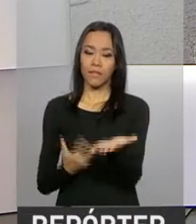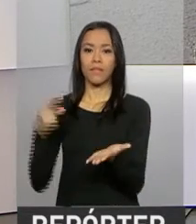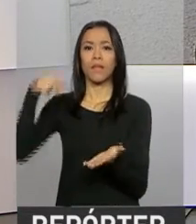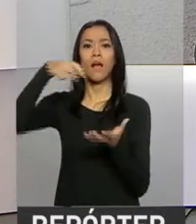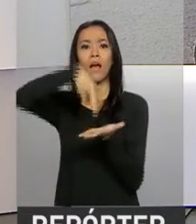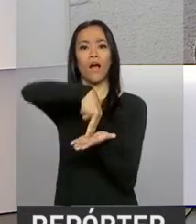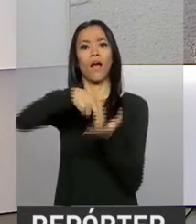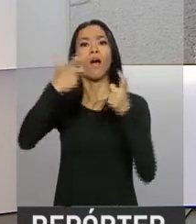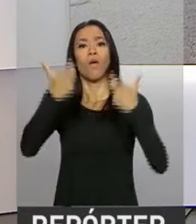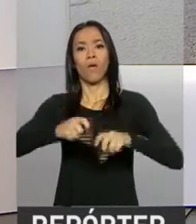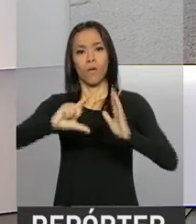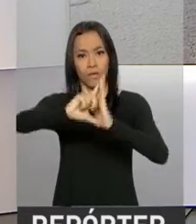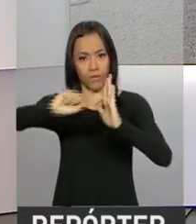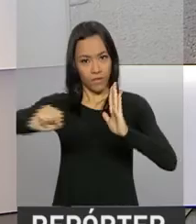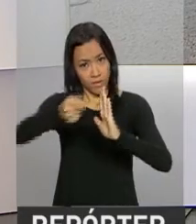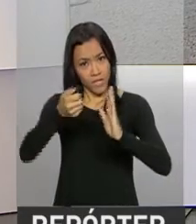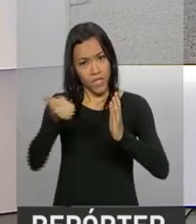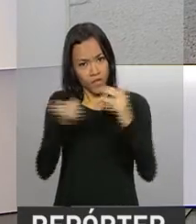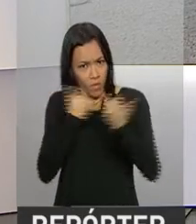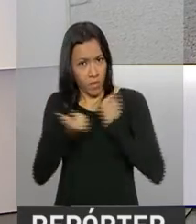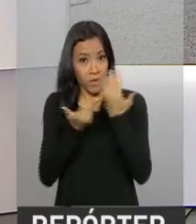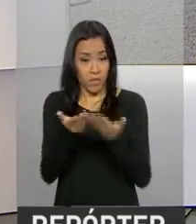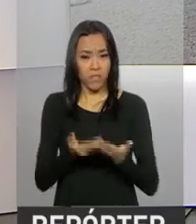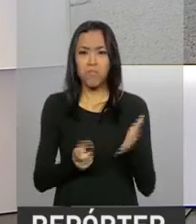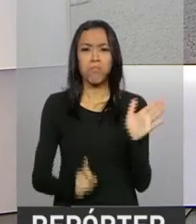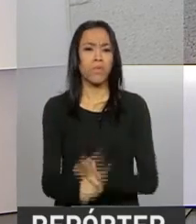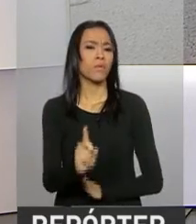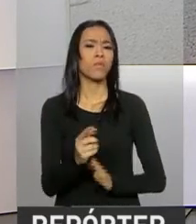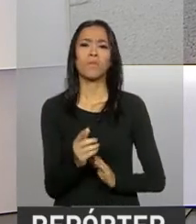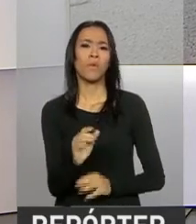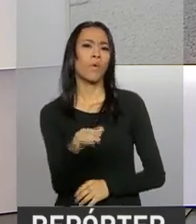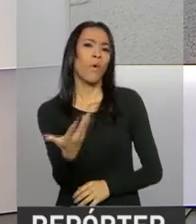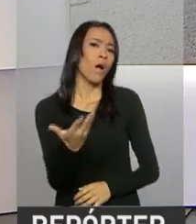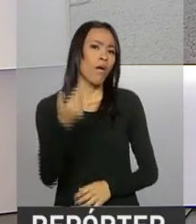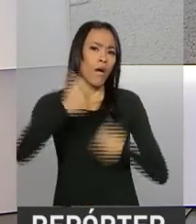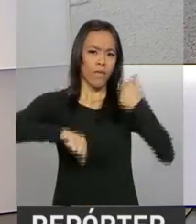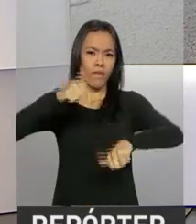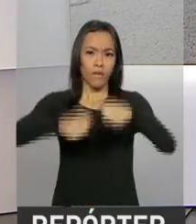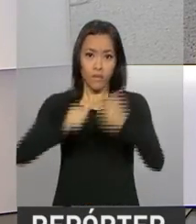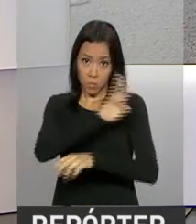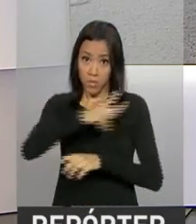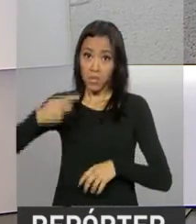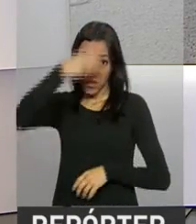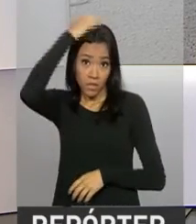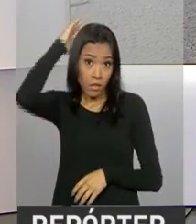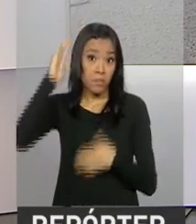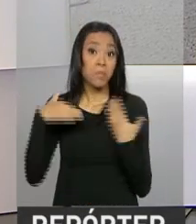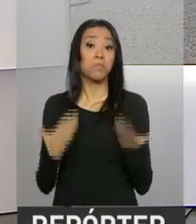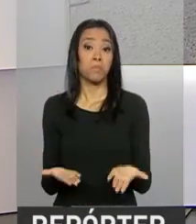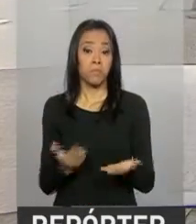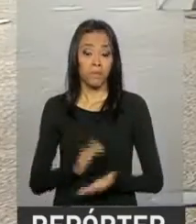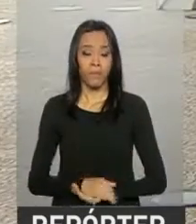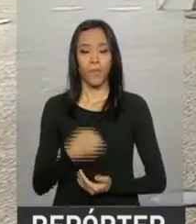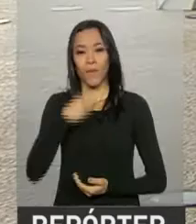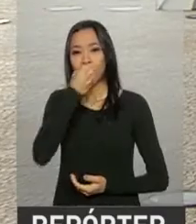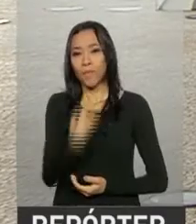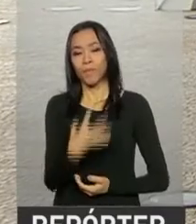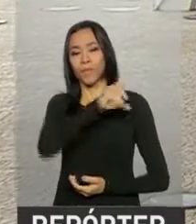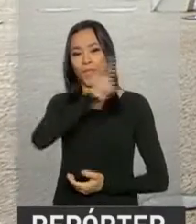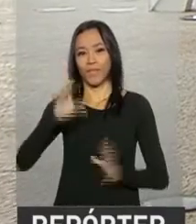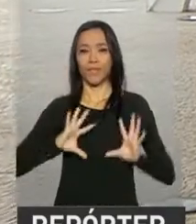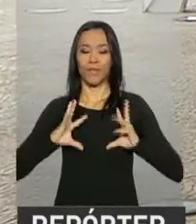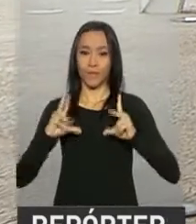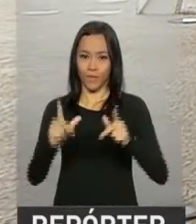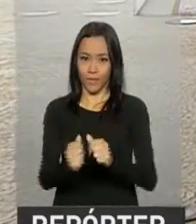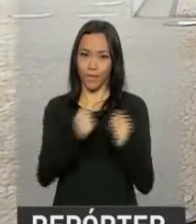palácio do planalto tem as informações para a gente paula qualquer avaliação que o presidente ter me faz até agora olhando bom dia bom dia todos